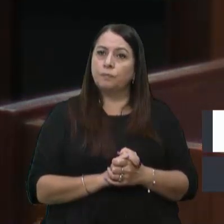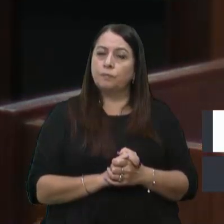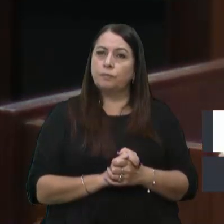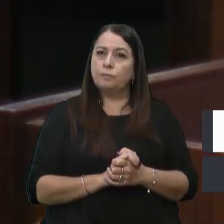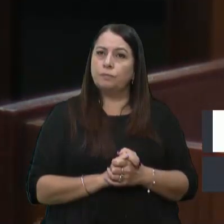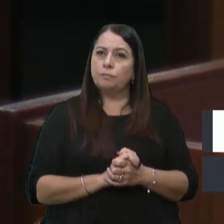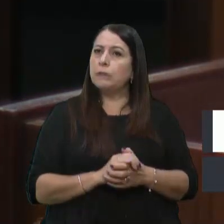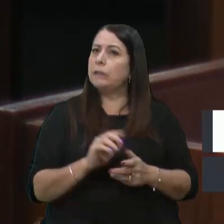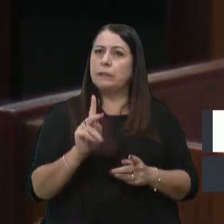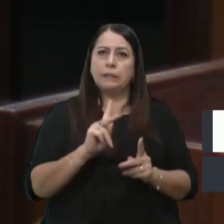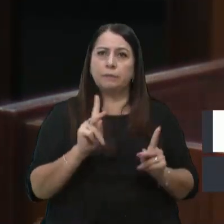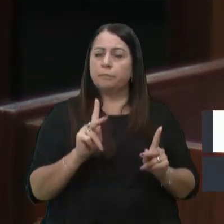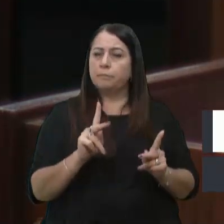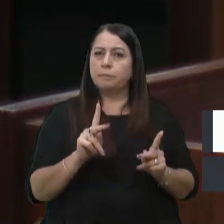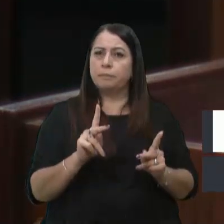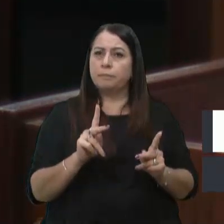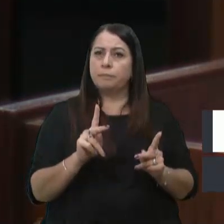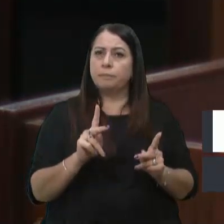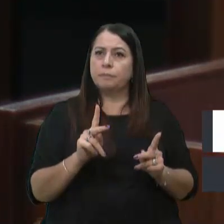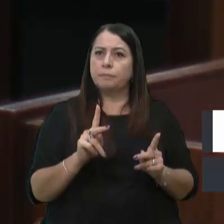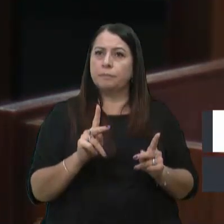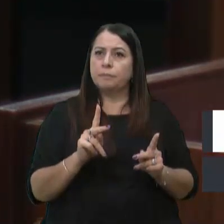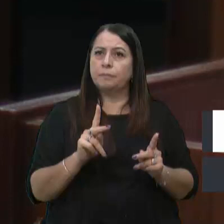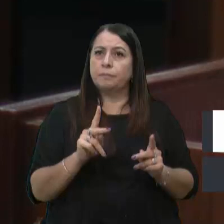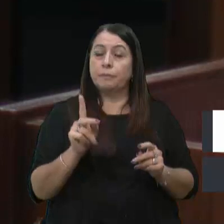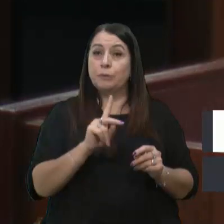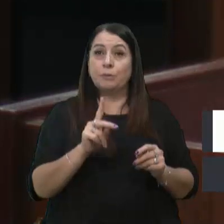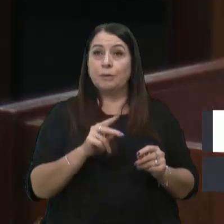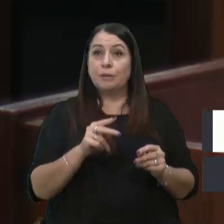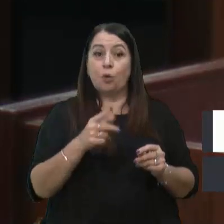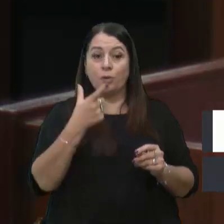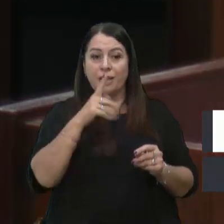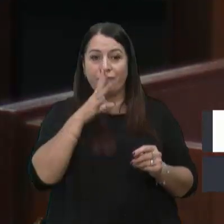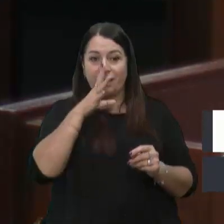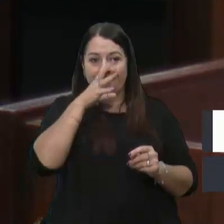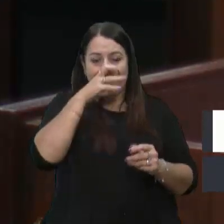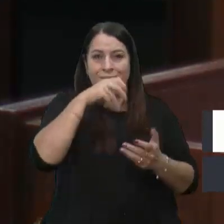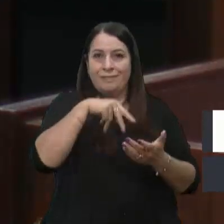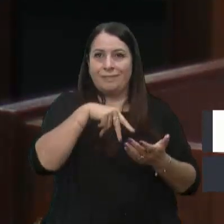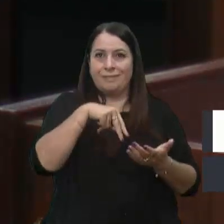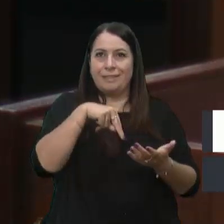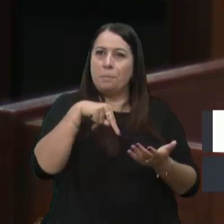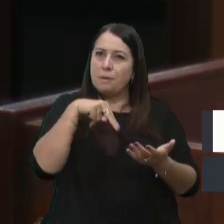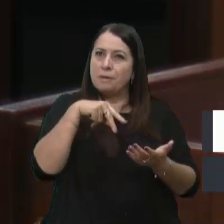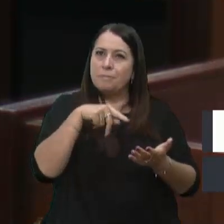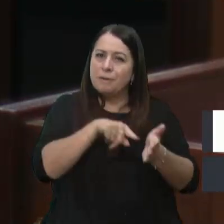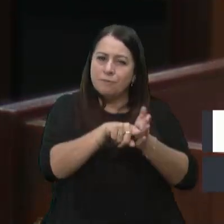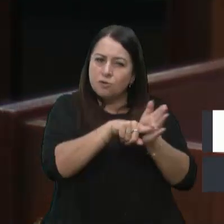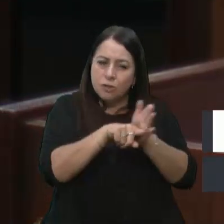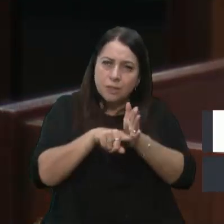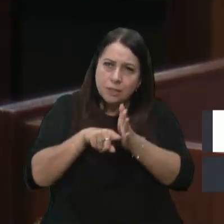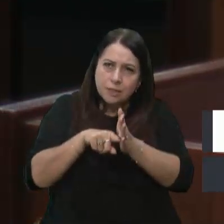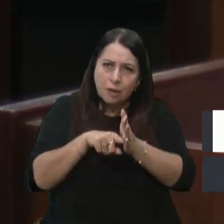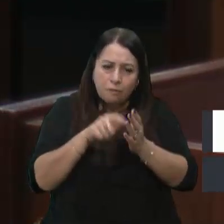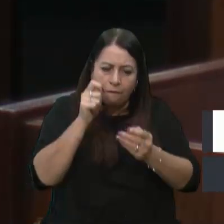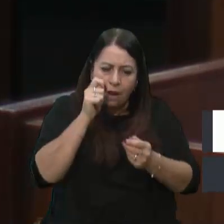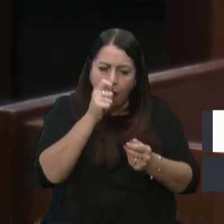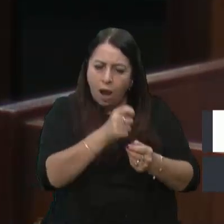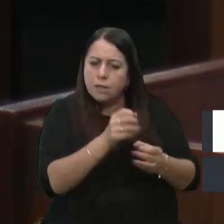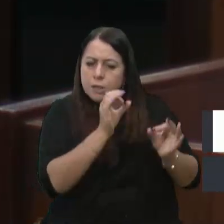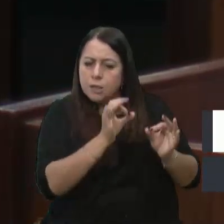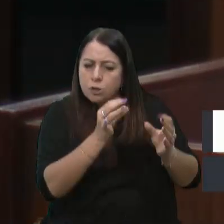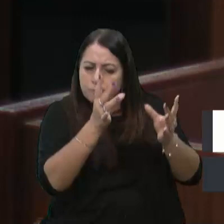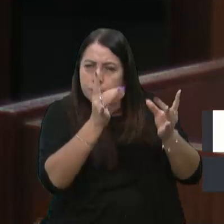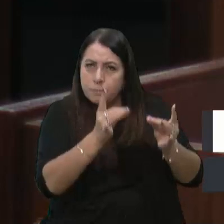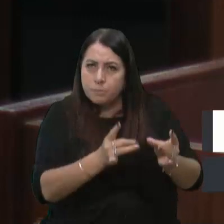que ninguém resiste a uma investigação ainda mais uma investigação for feito com lupa e